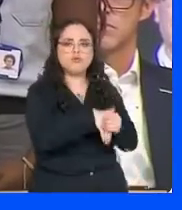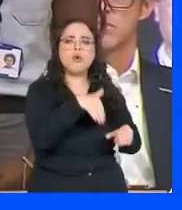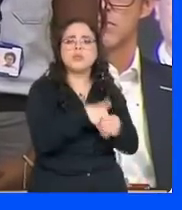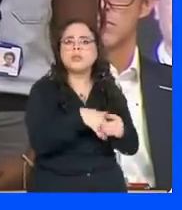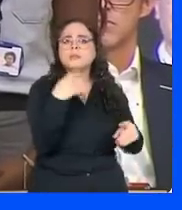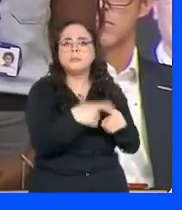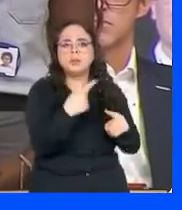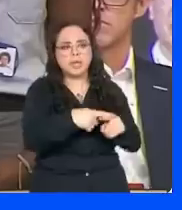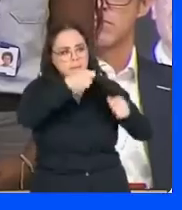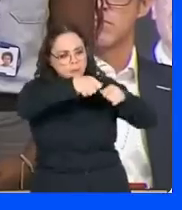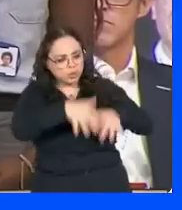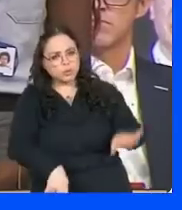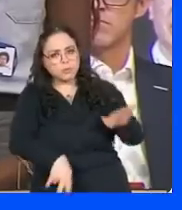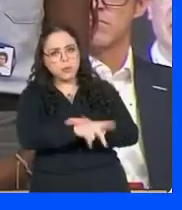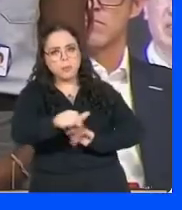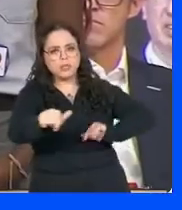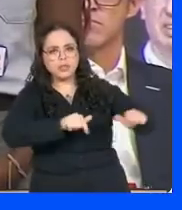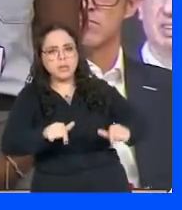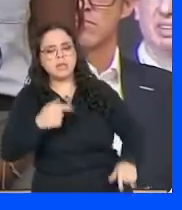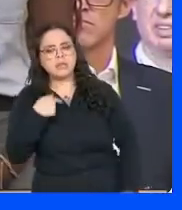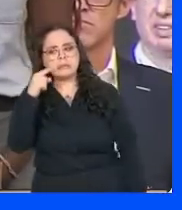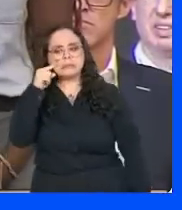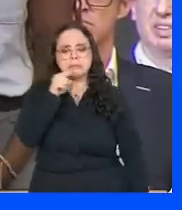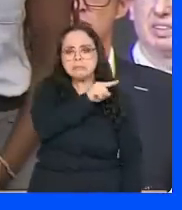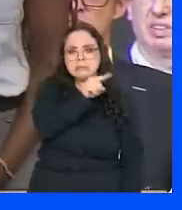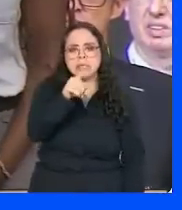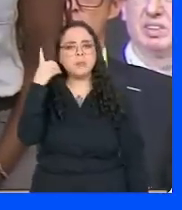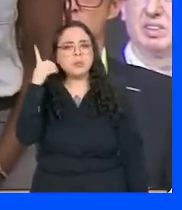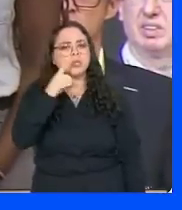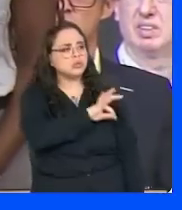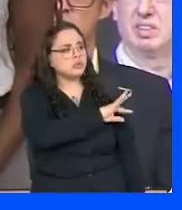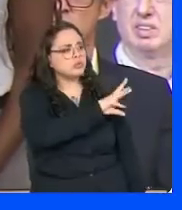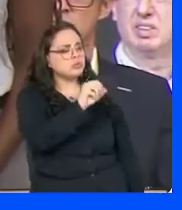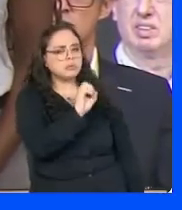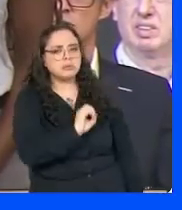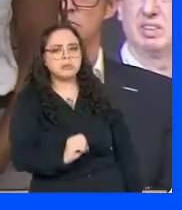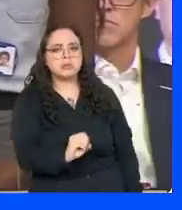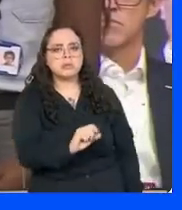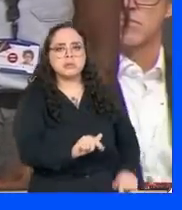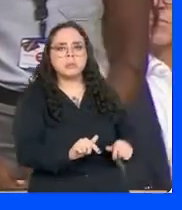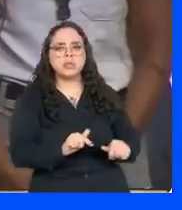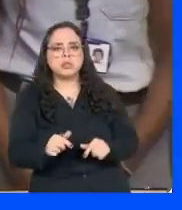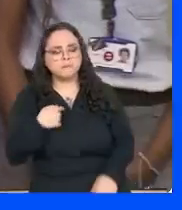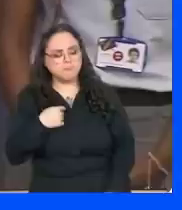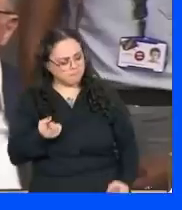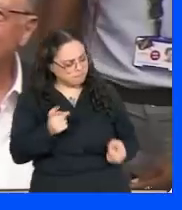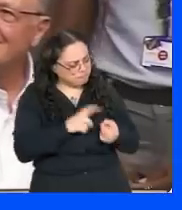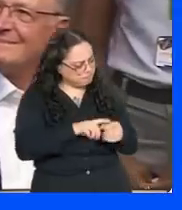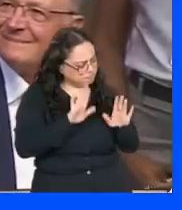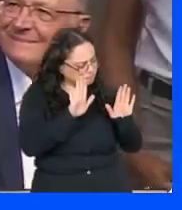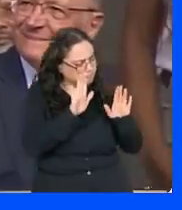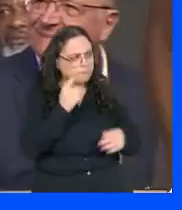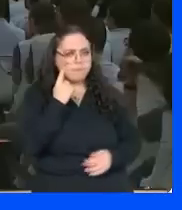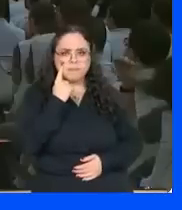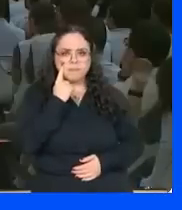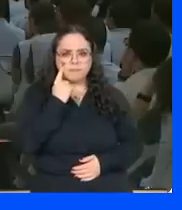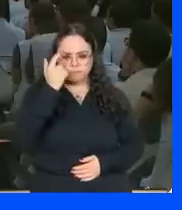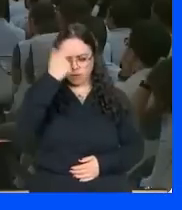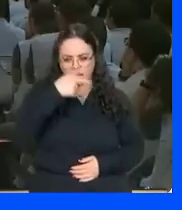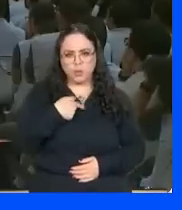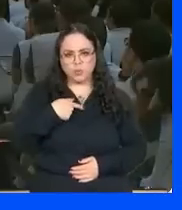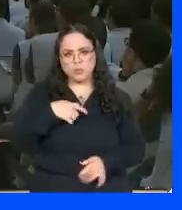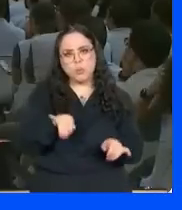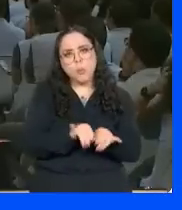Brasília, eu descobri que não tinha um deputado trabalhador. Aí eu voltei para casa, Júlio, e falei, peraí, eu sou um